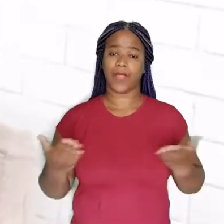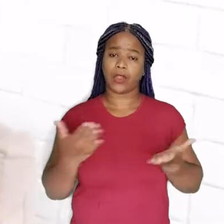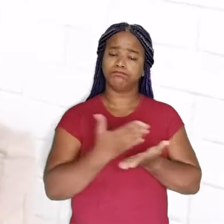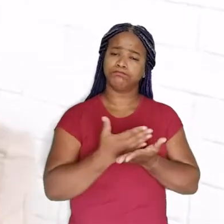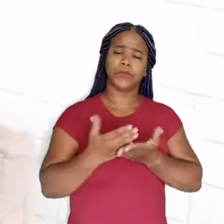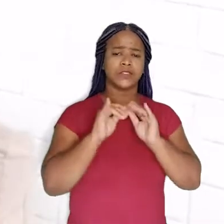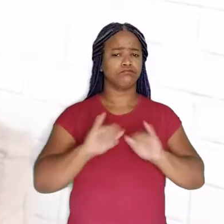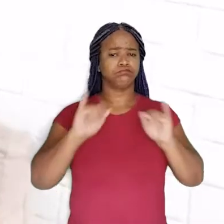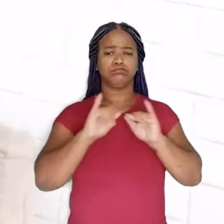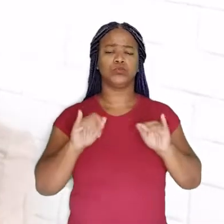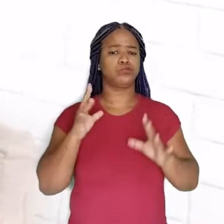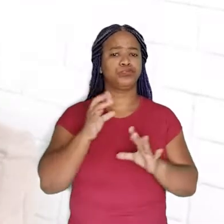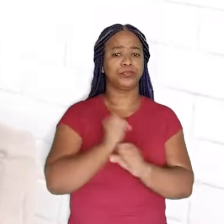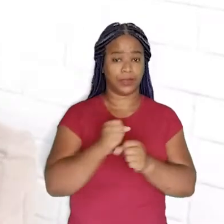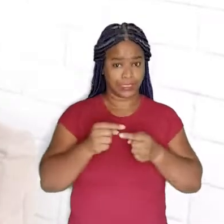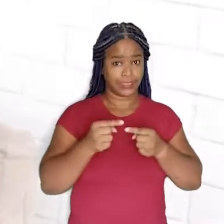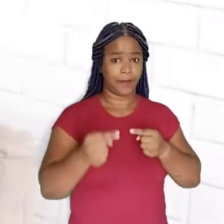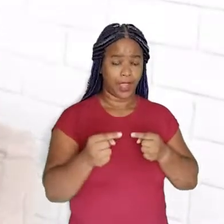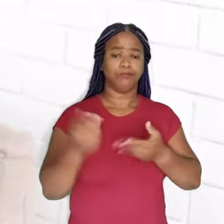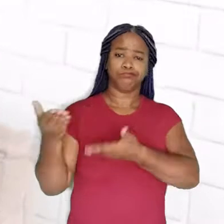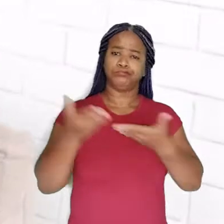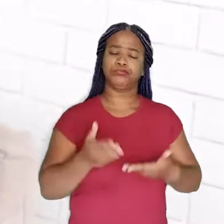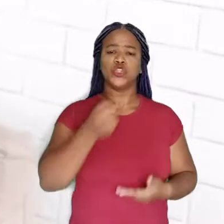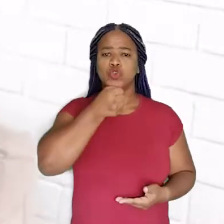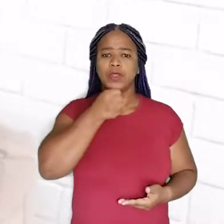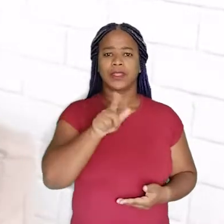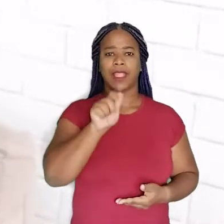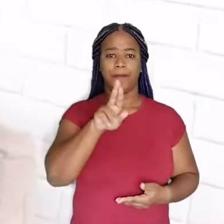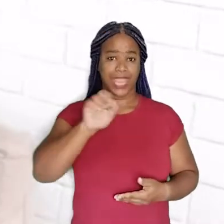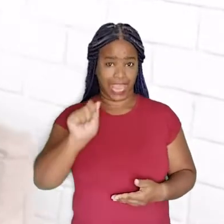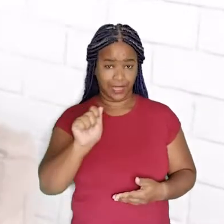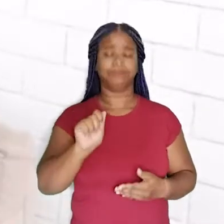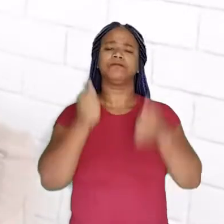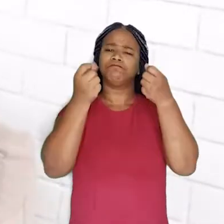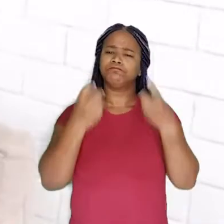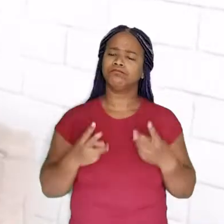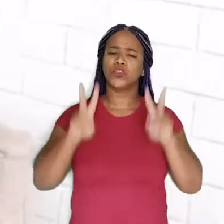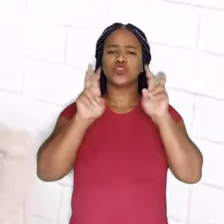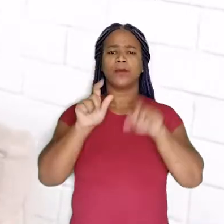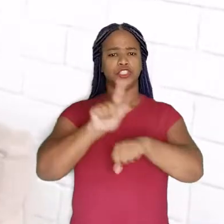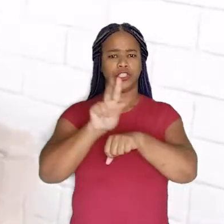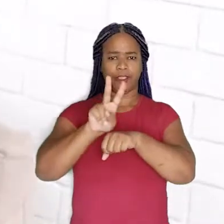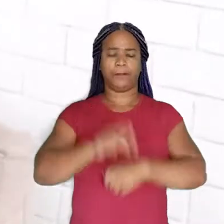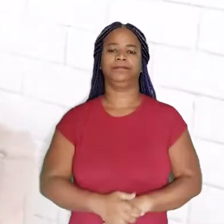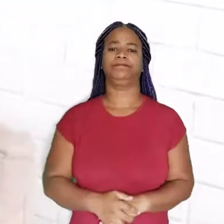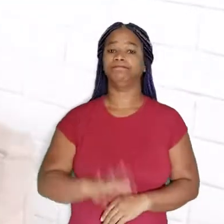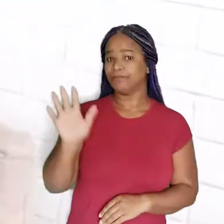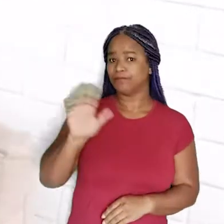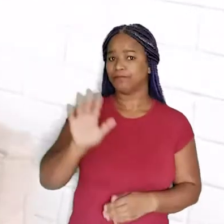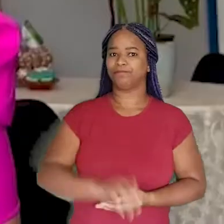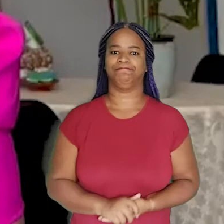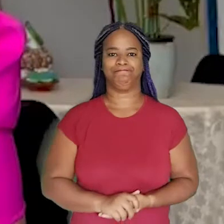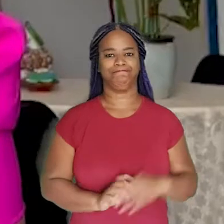E começamos o boletim de notícias dessa semana chamando a jornalista Gabriela Moura, que traz o destaque de Governador Valadares. Olá,